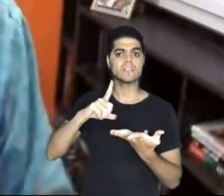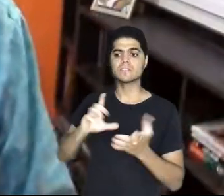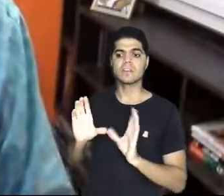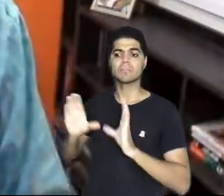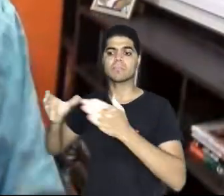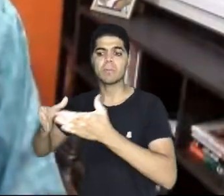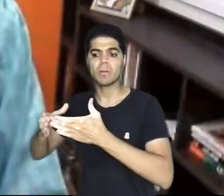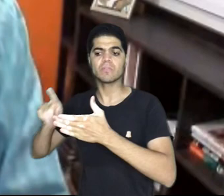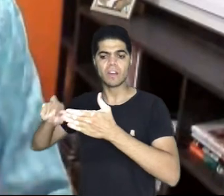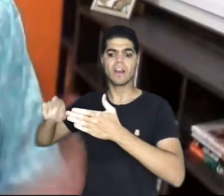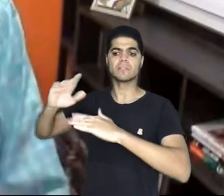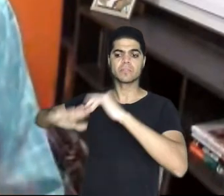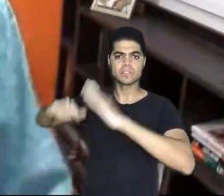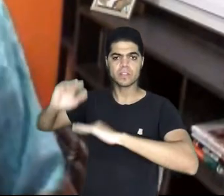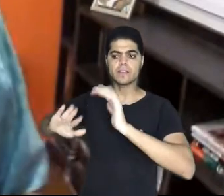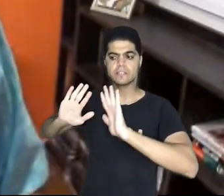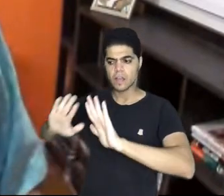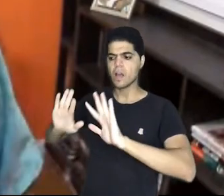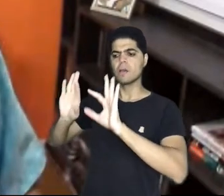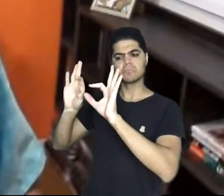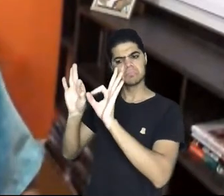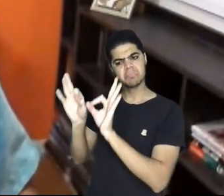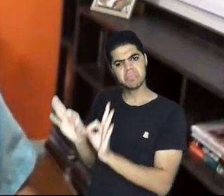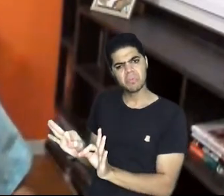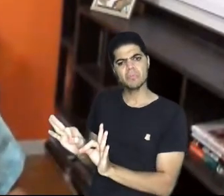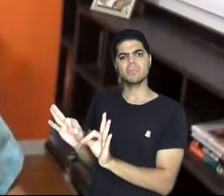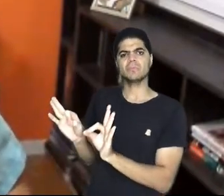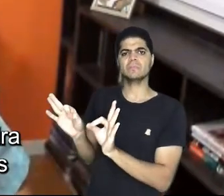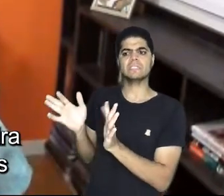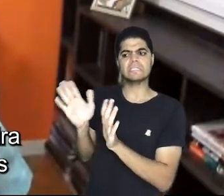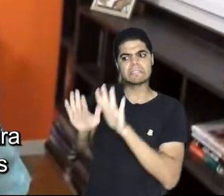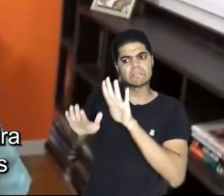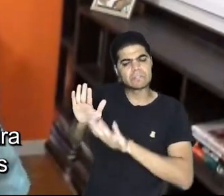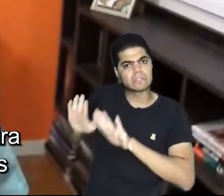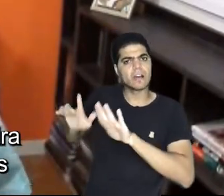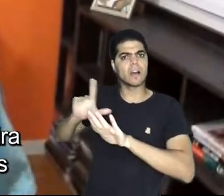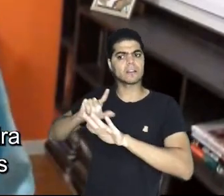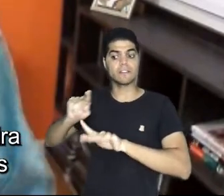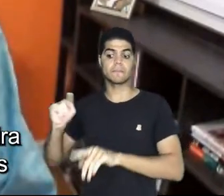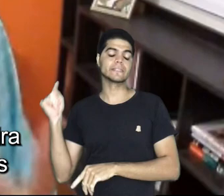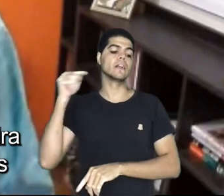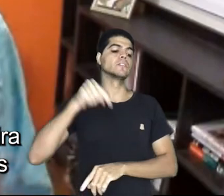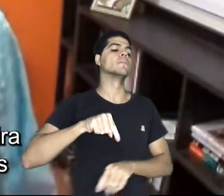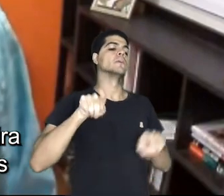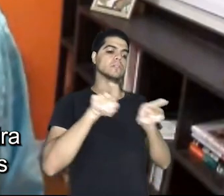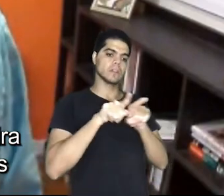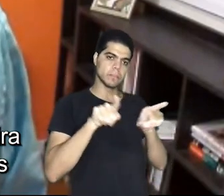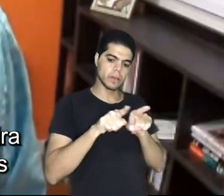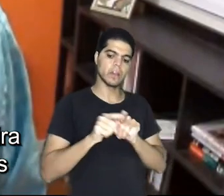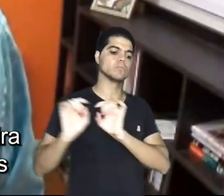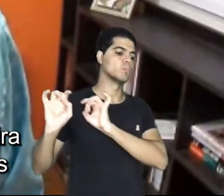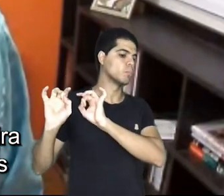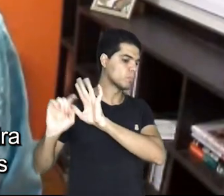da academia, mas a academia é sempre sensível, né, às pressões da sociedade, então ela também responde à sua